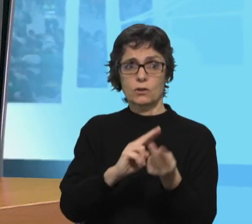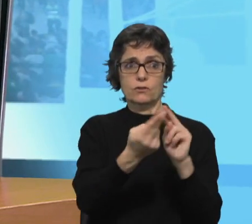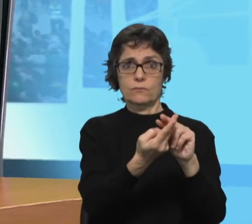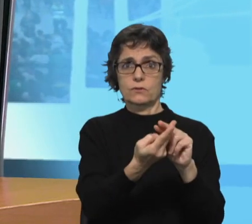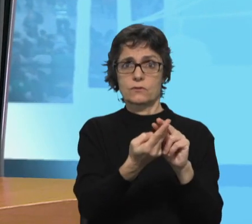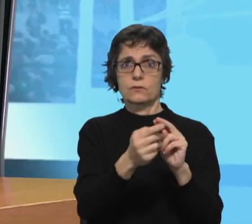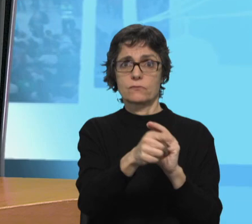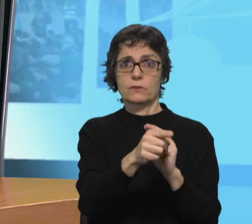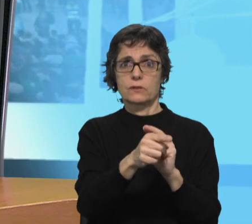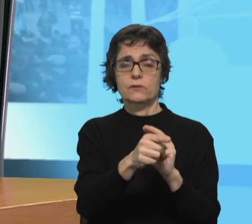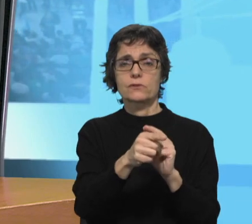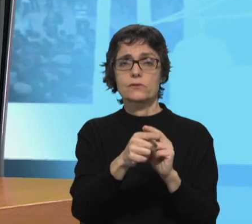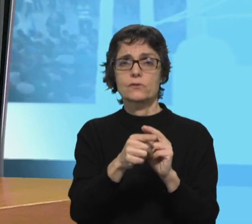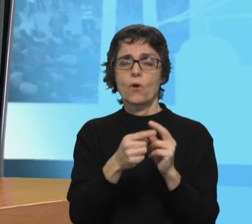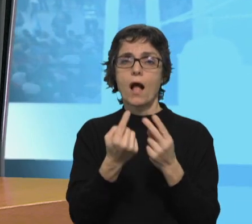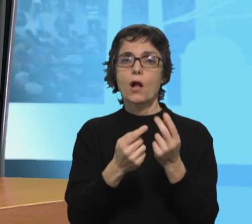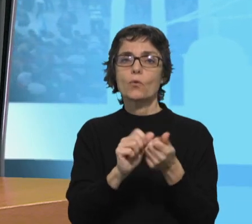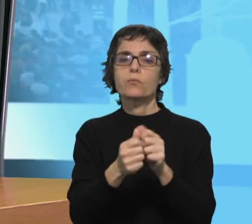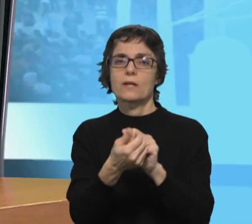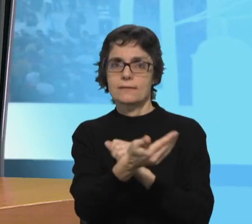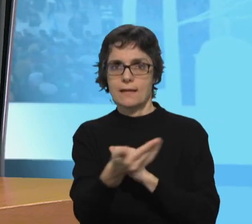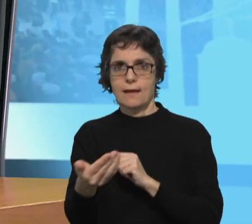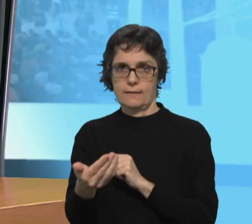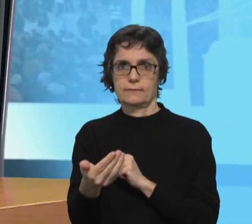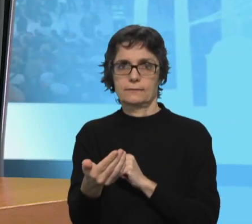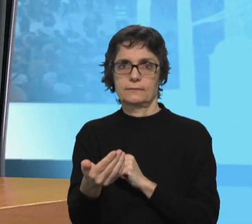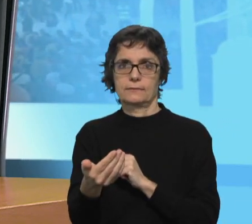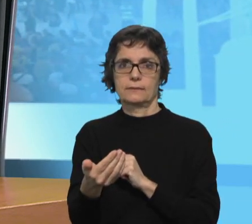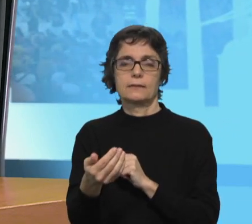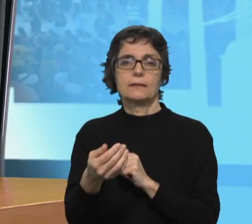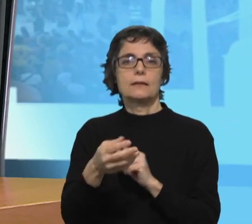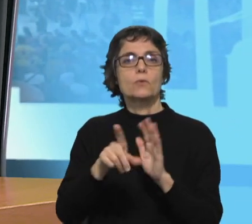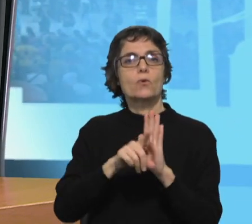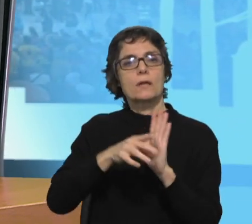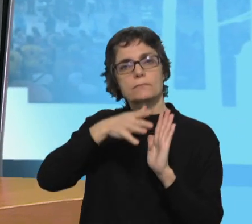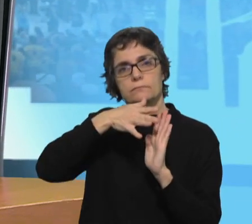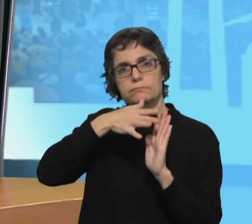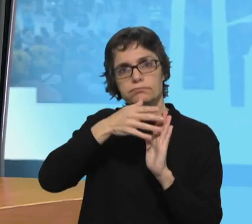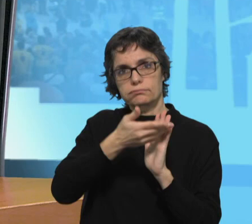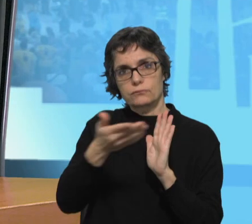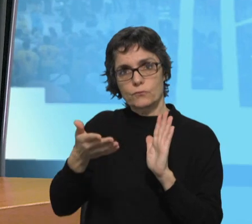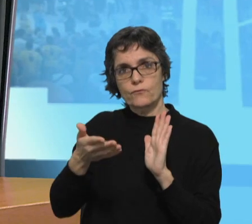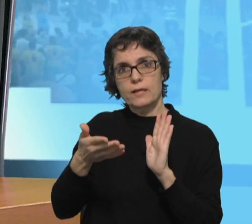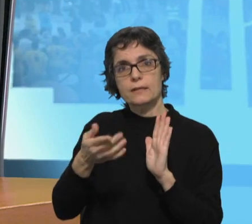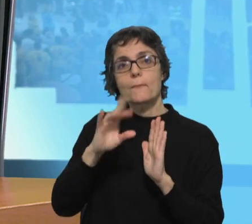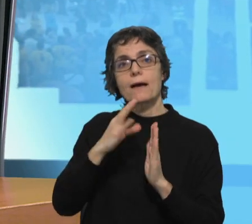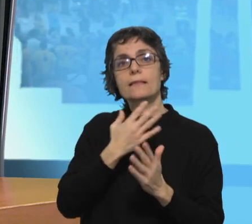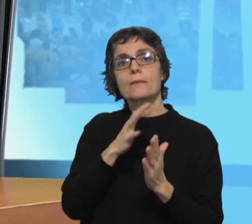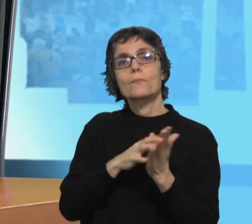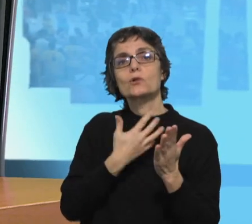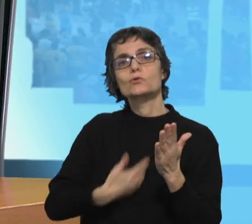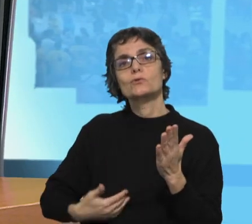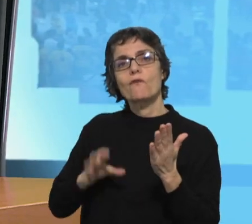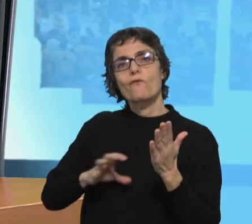e os profetas, mas com certas interpretações e vivências do Antigo Testamento e certas formas de acreditar em